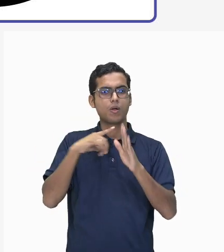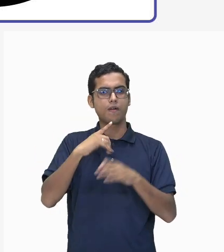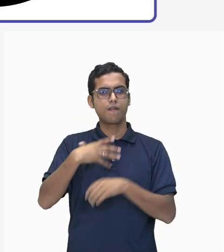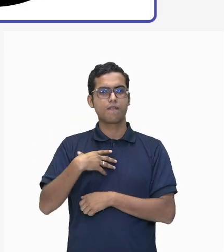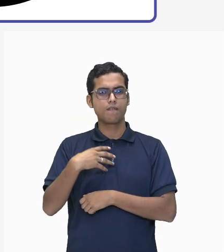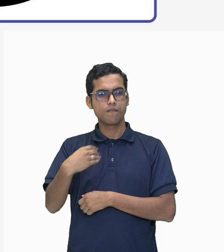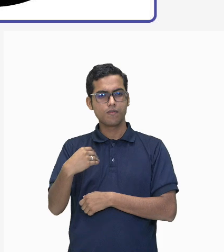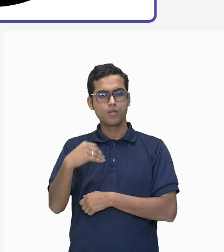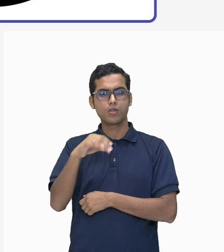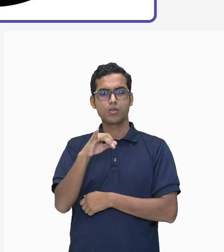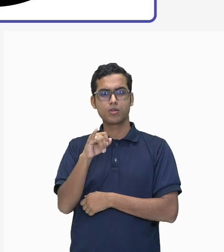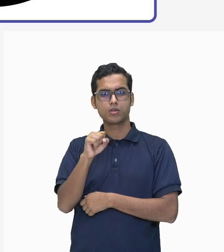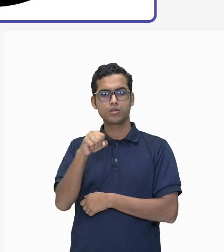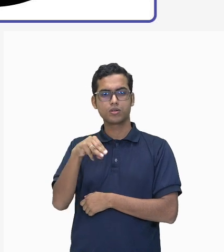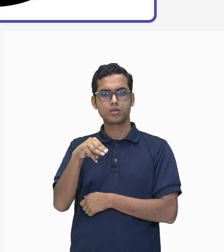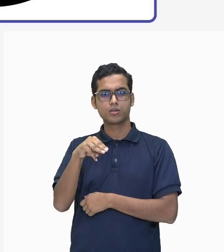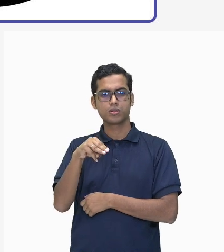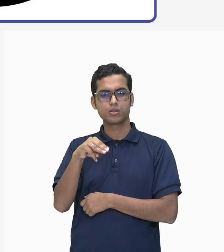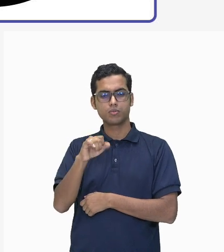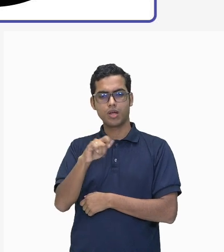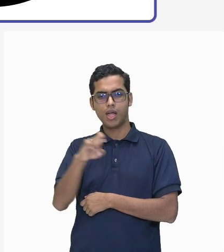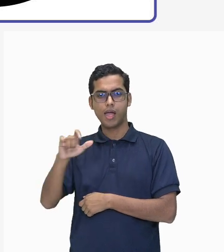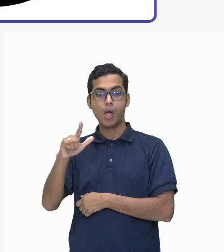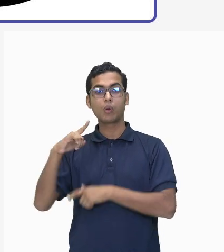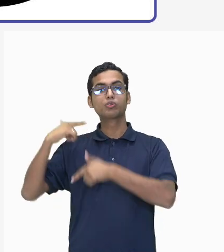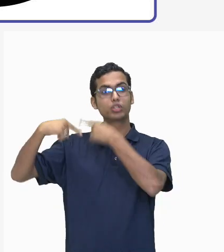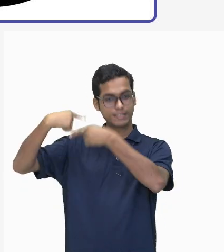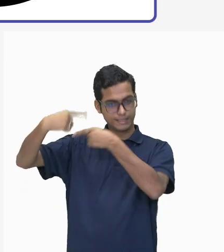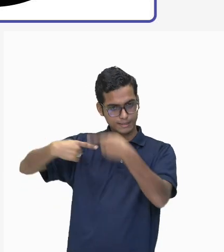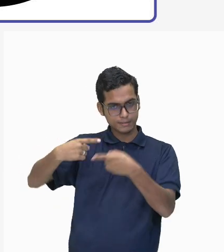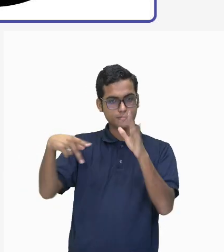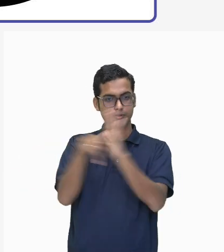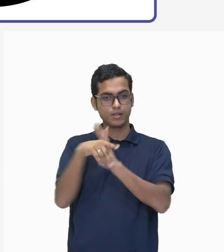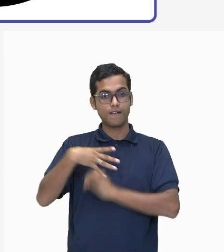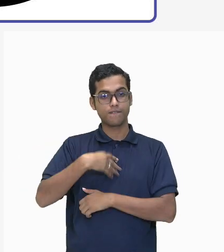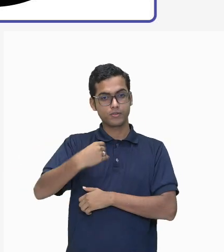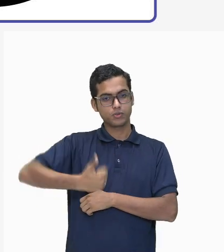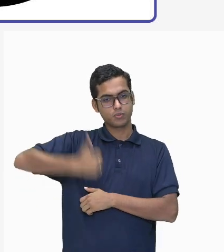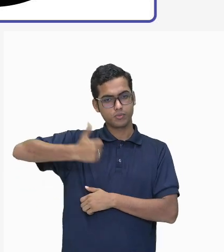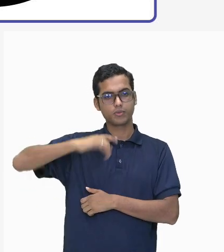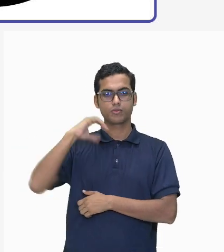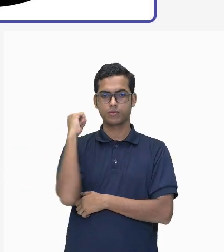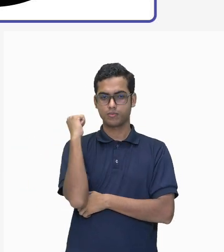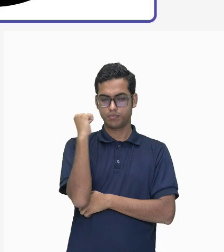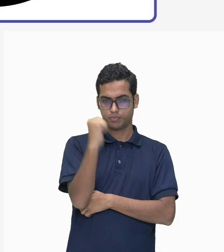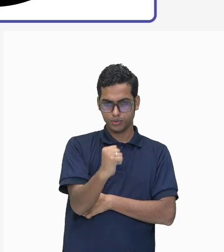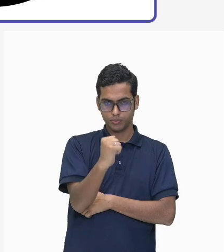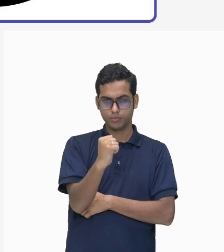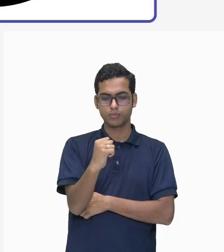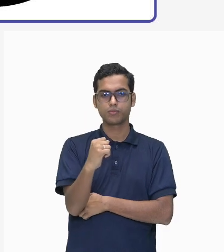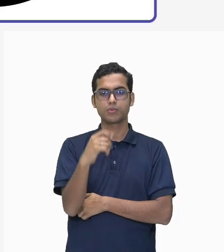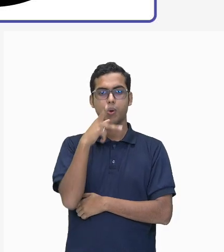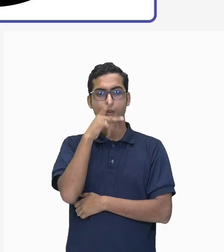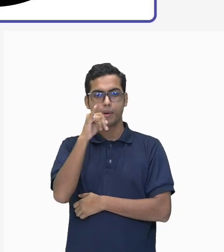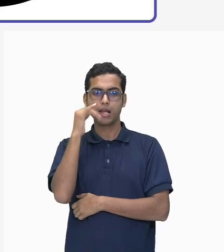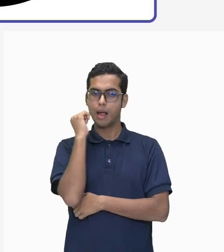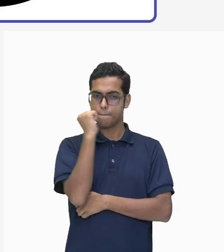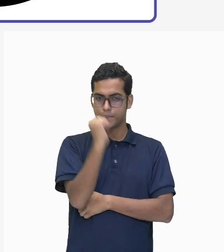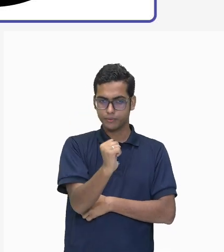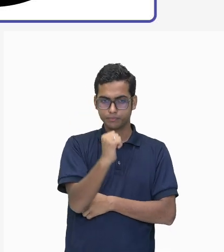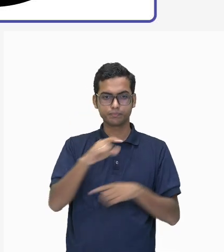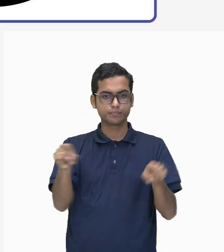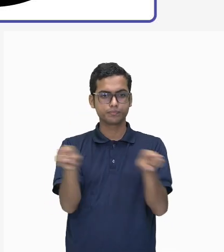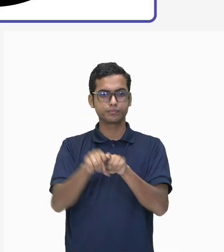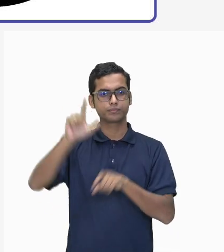no século VII depois de Cristo, na Península Arábica. É interessante que quando nós pensamos